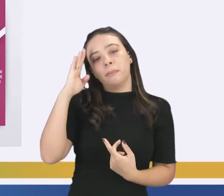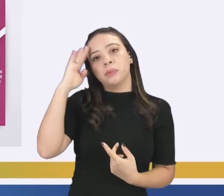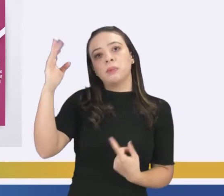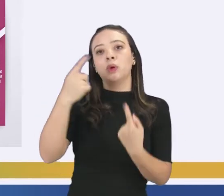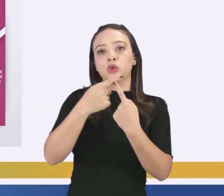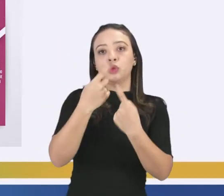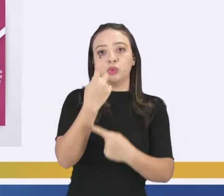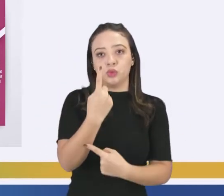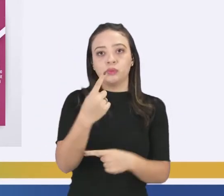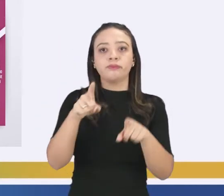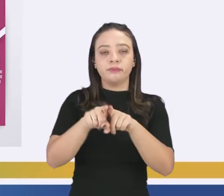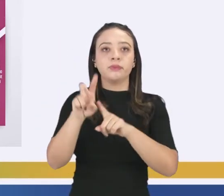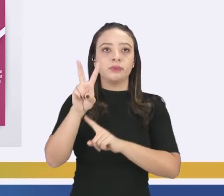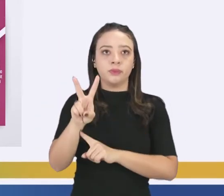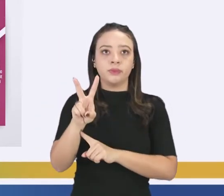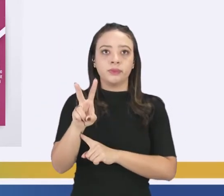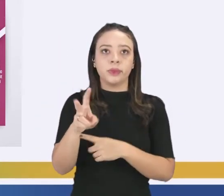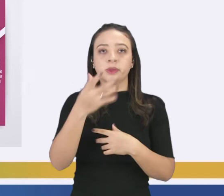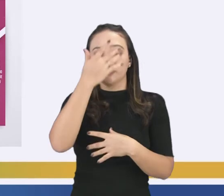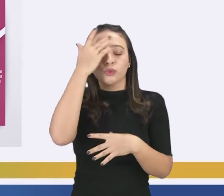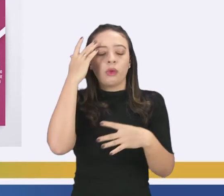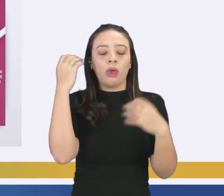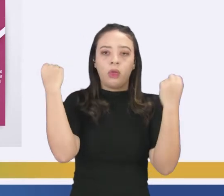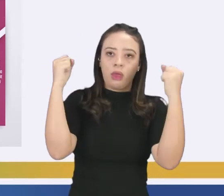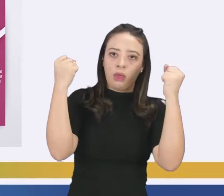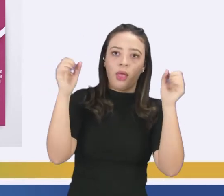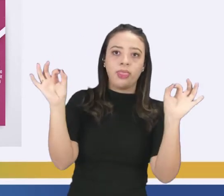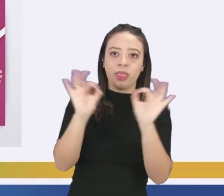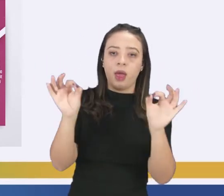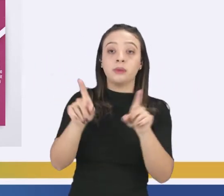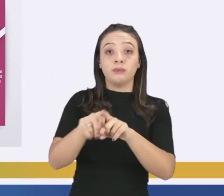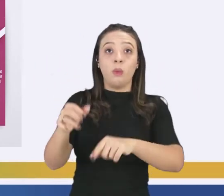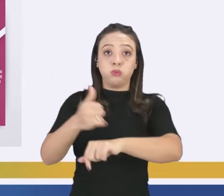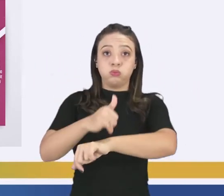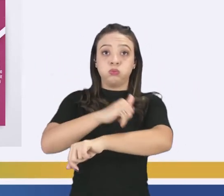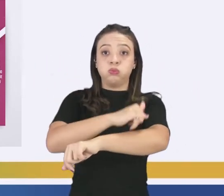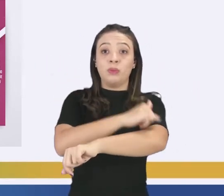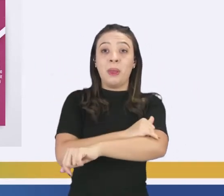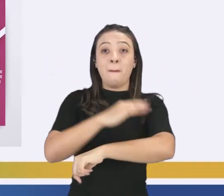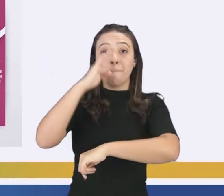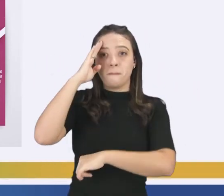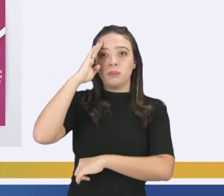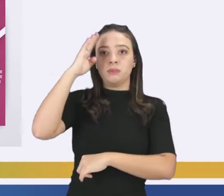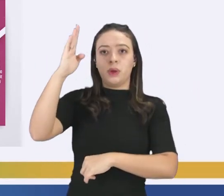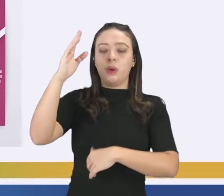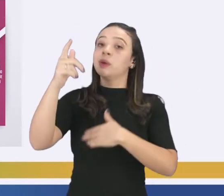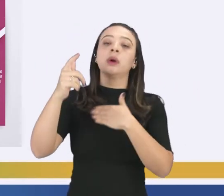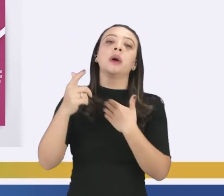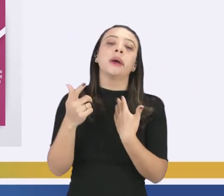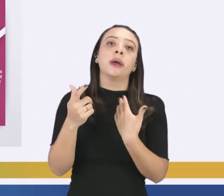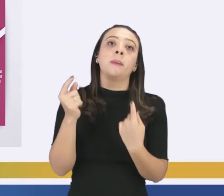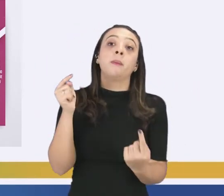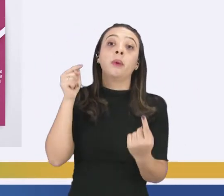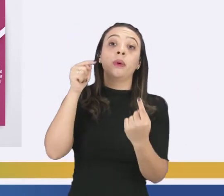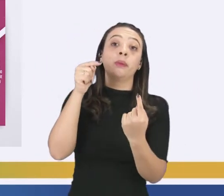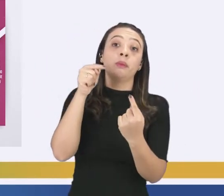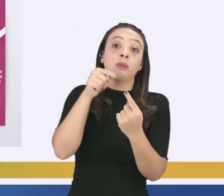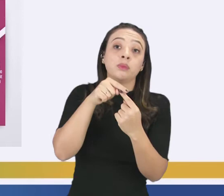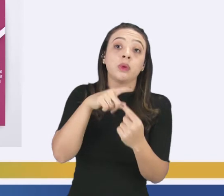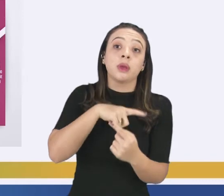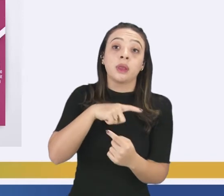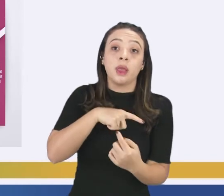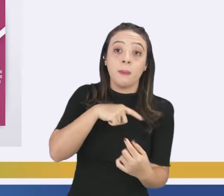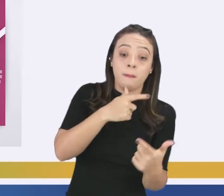O sedentarismo e a obesidade são os principais fatores de risco para o aumento do número de casos da doença no mundo.